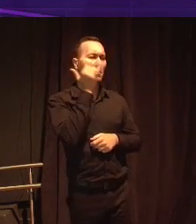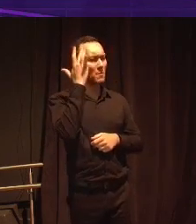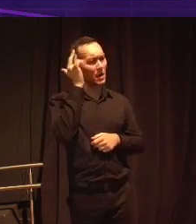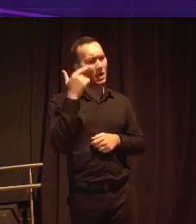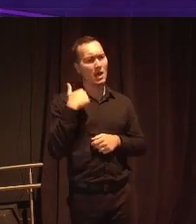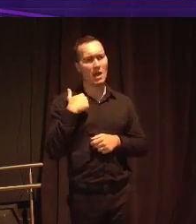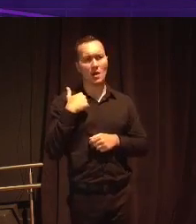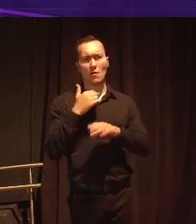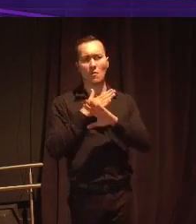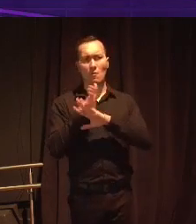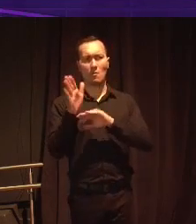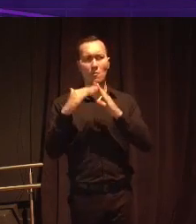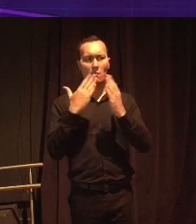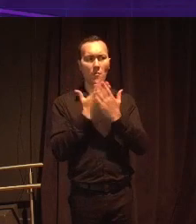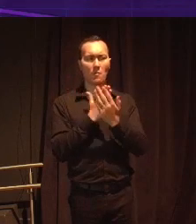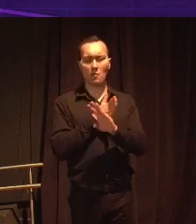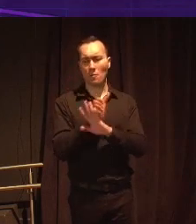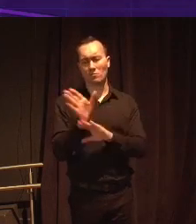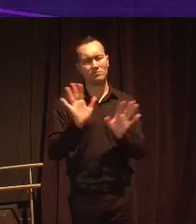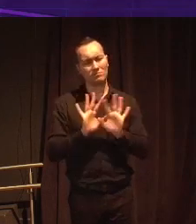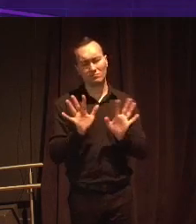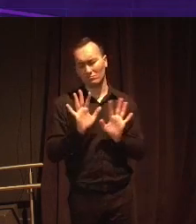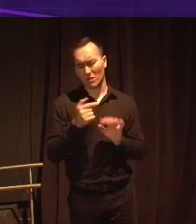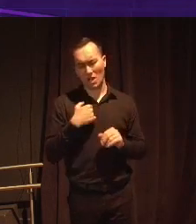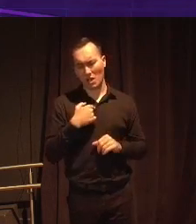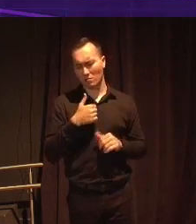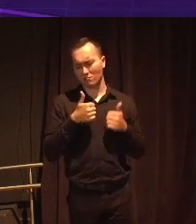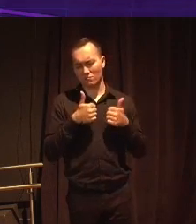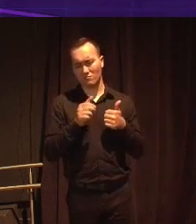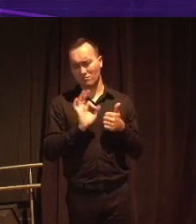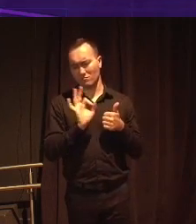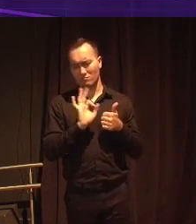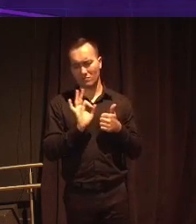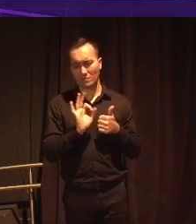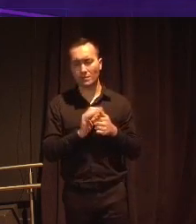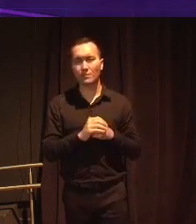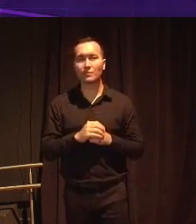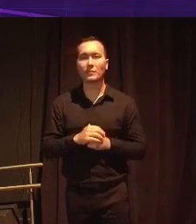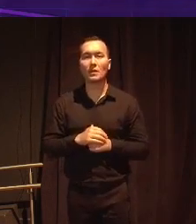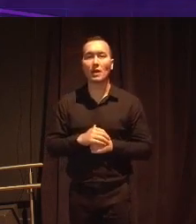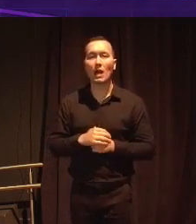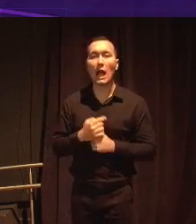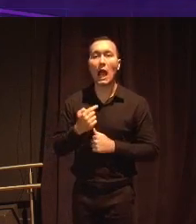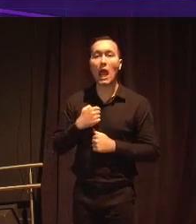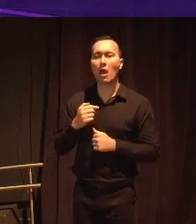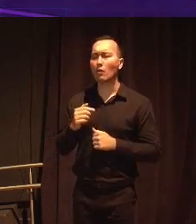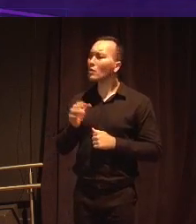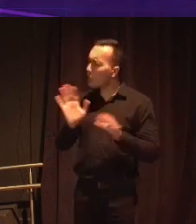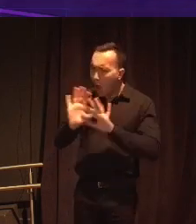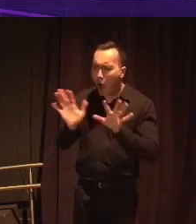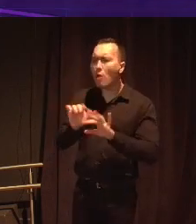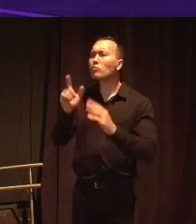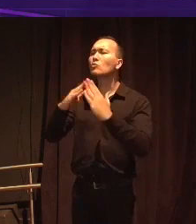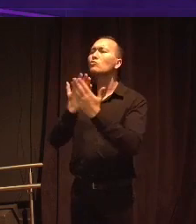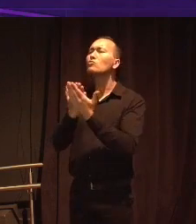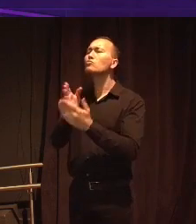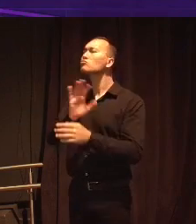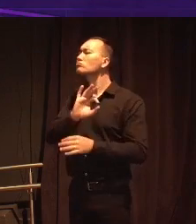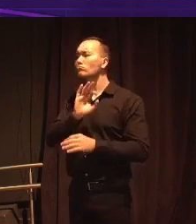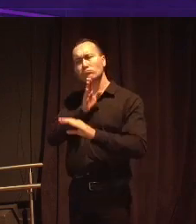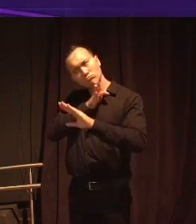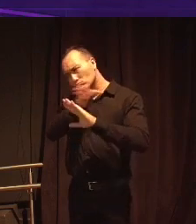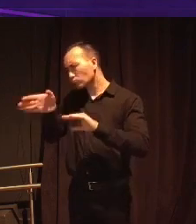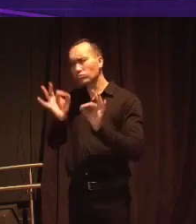não vou na escola, estou cansada. E eu nunca falei, não, você vai, como assim, não vai faltar, Não, eu